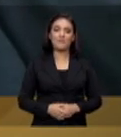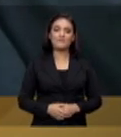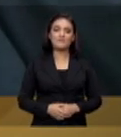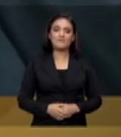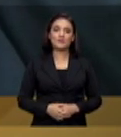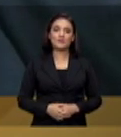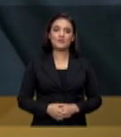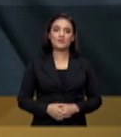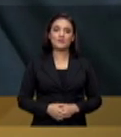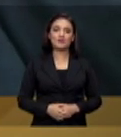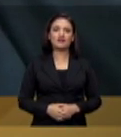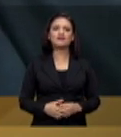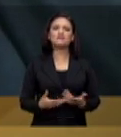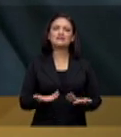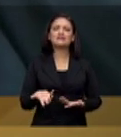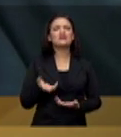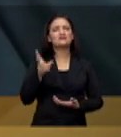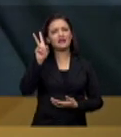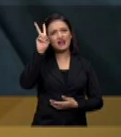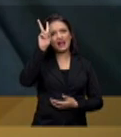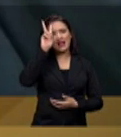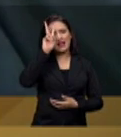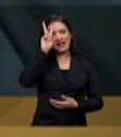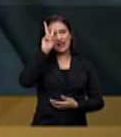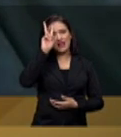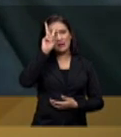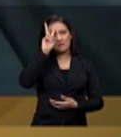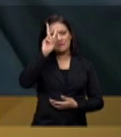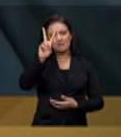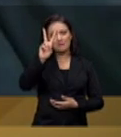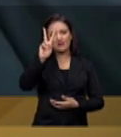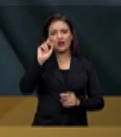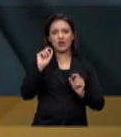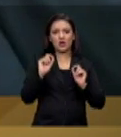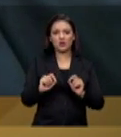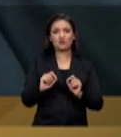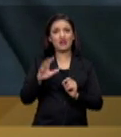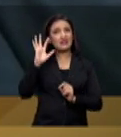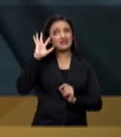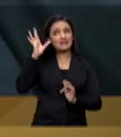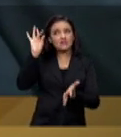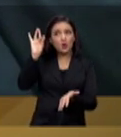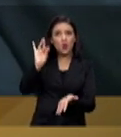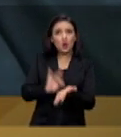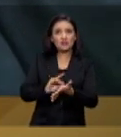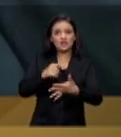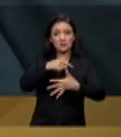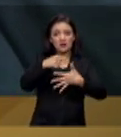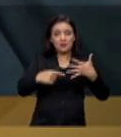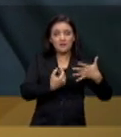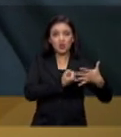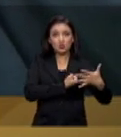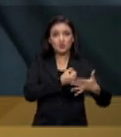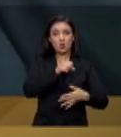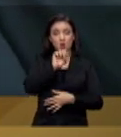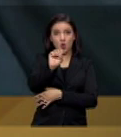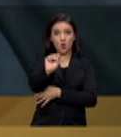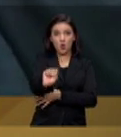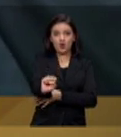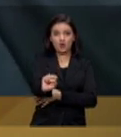gostaria de lembrar à Corte o item 8 da sua decisão original. O plenário julga decisão